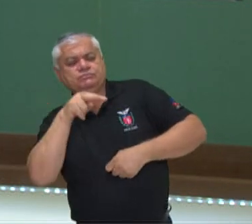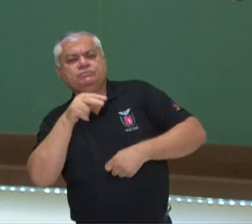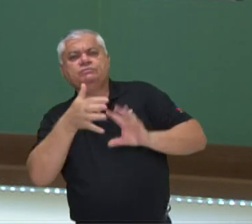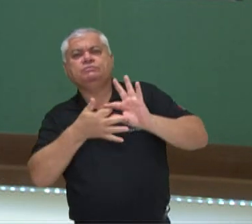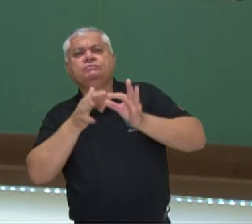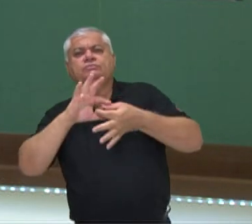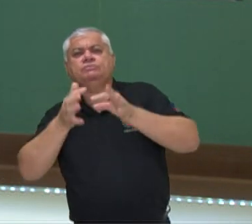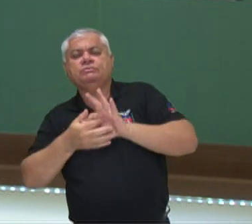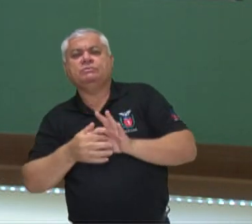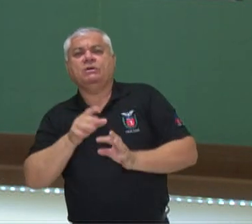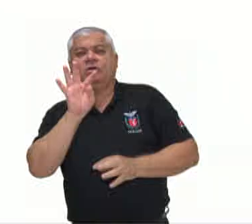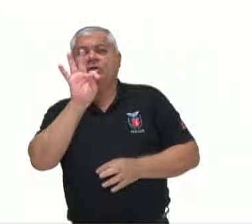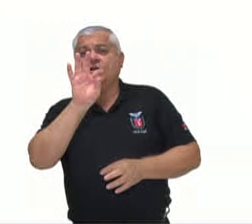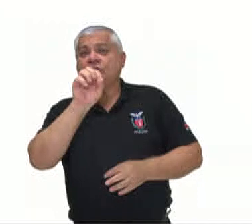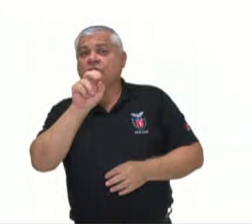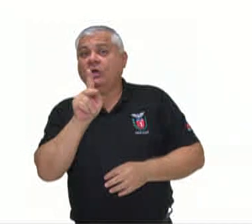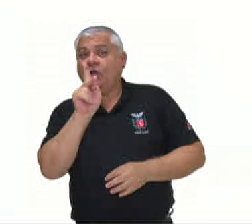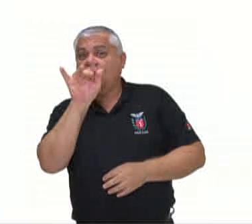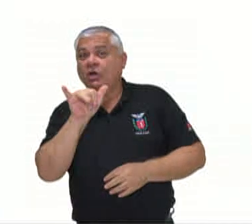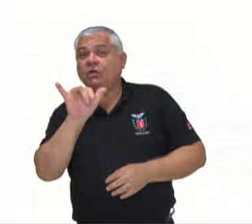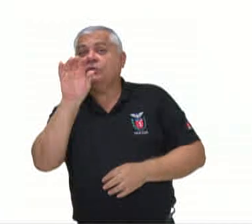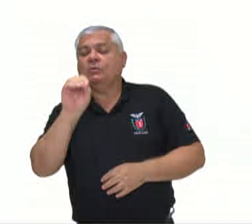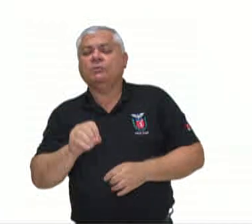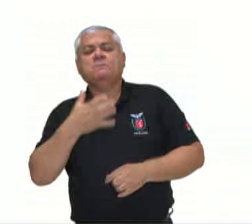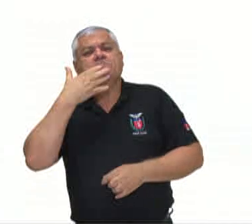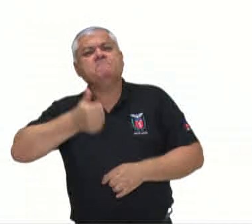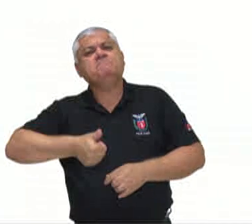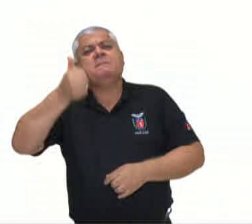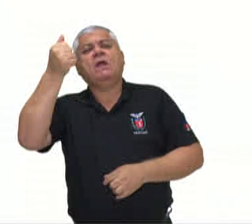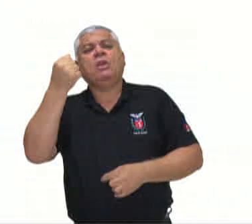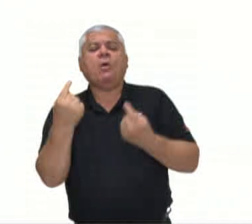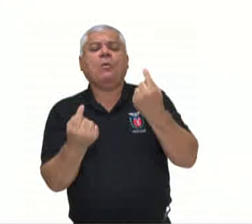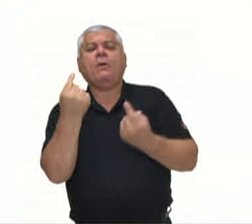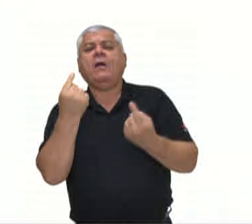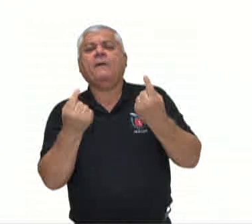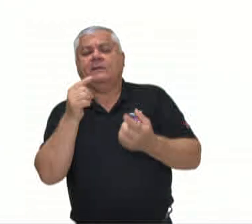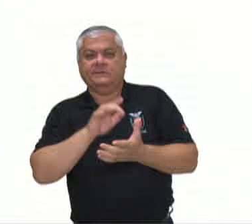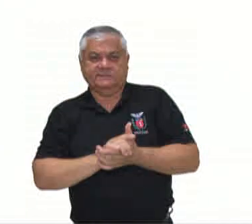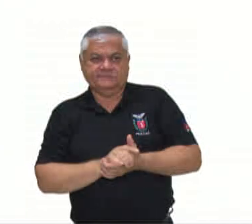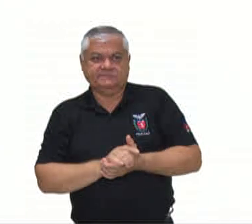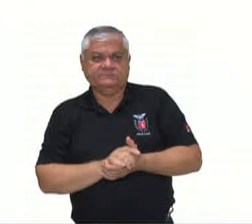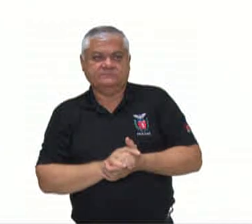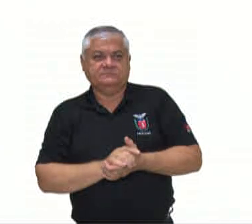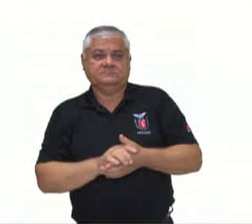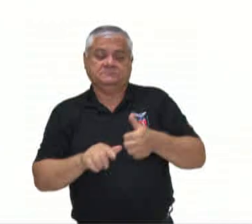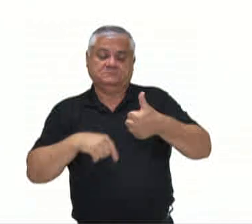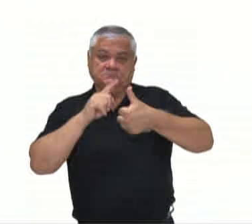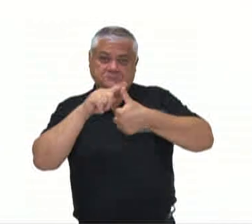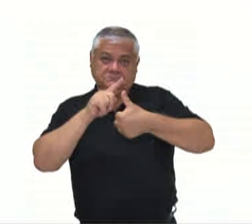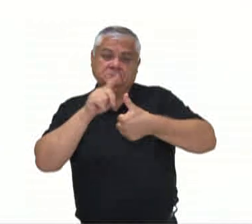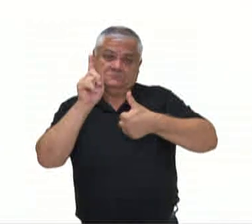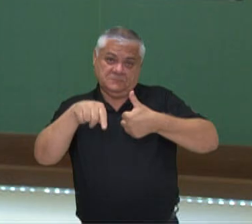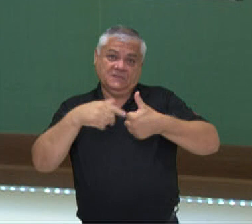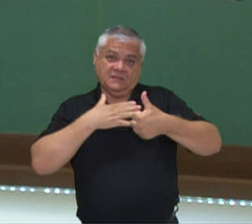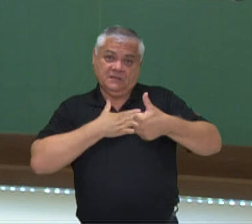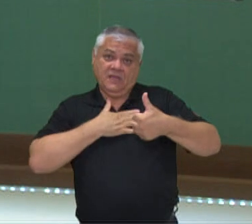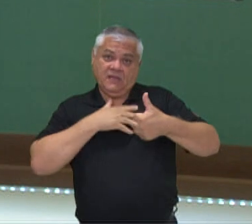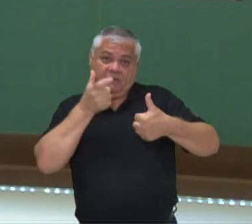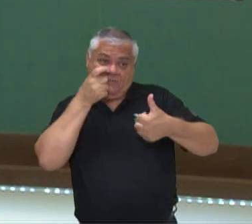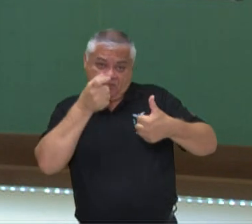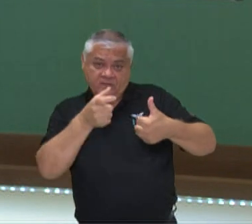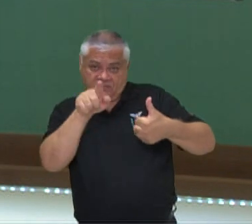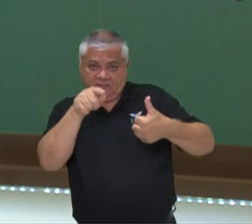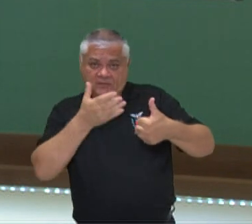Tóquio? What are the best ways? Quais são as melhores formas de assistir? Will you watch the games? Você pretende assistir os